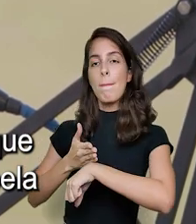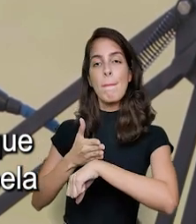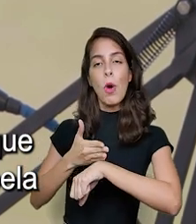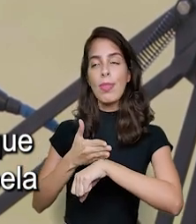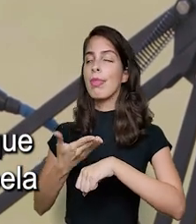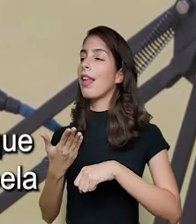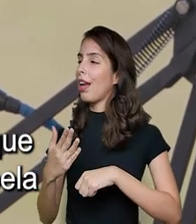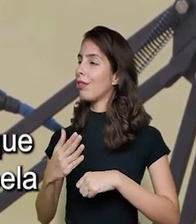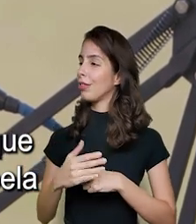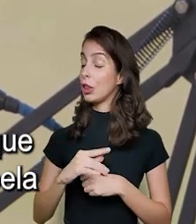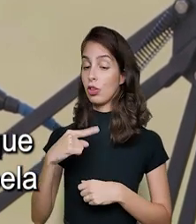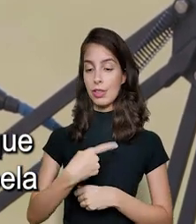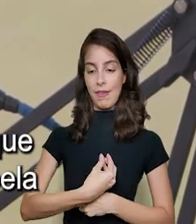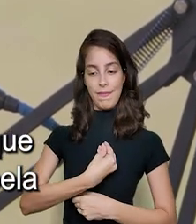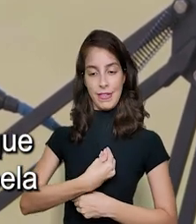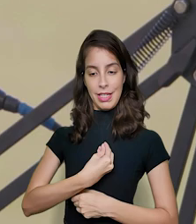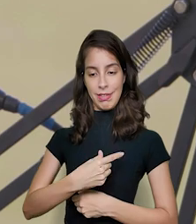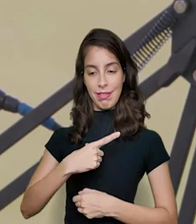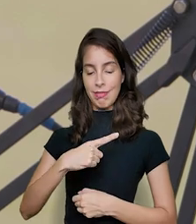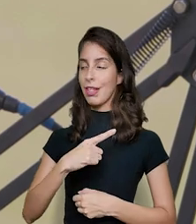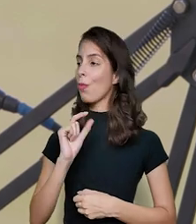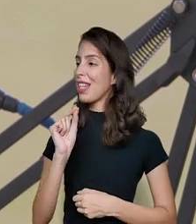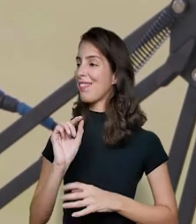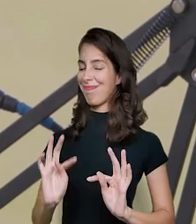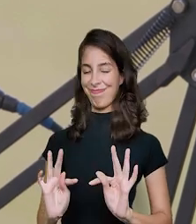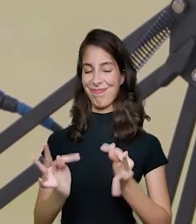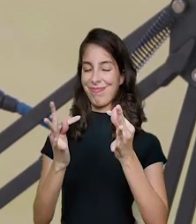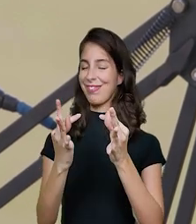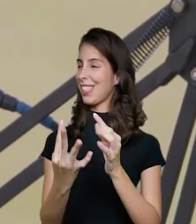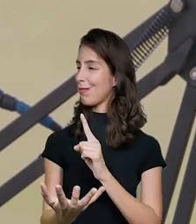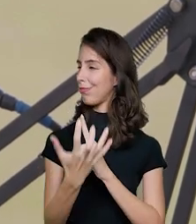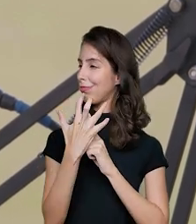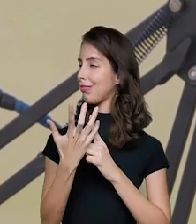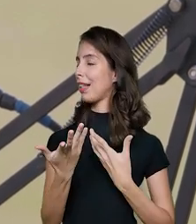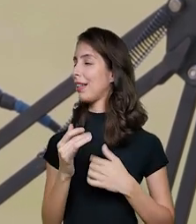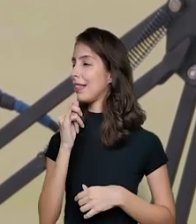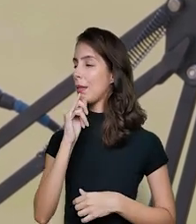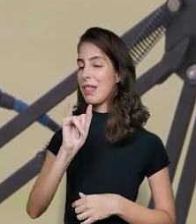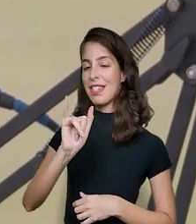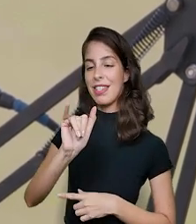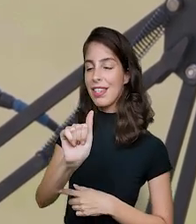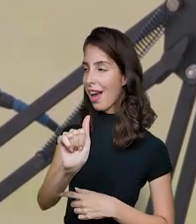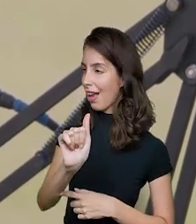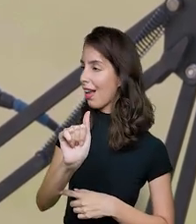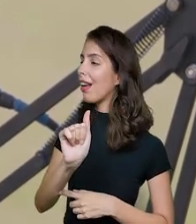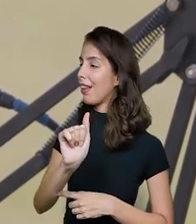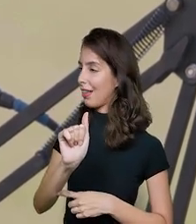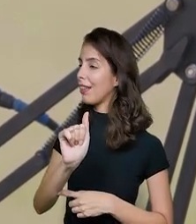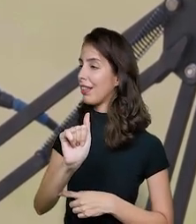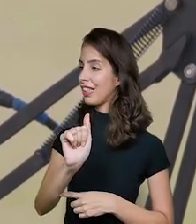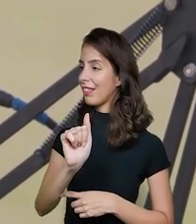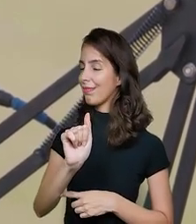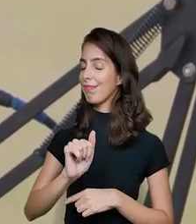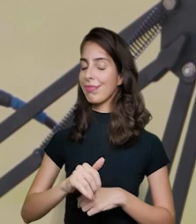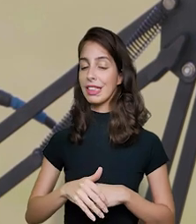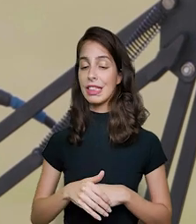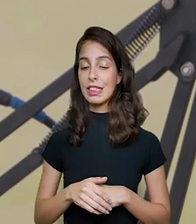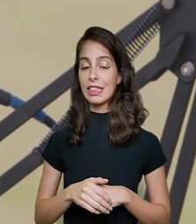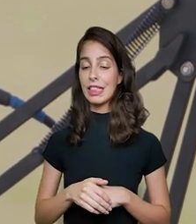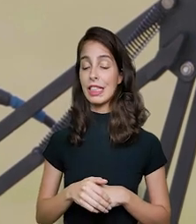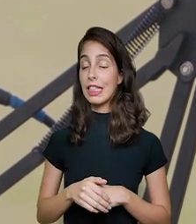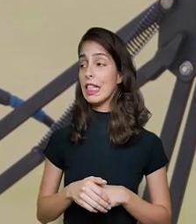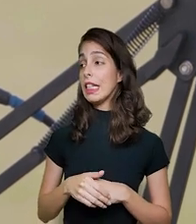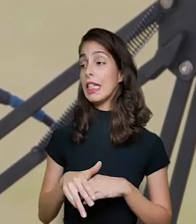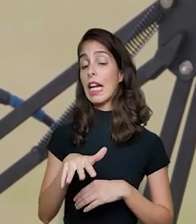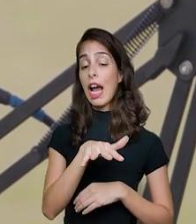atravessada nossas vidas atravessadas pela tecnologia Inteligência Artificial enfim e dentro da pesquisa e da